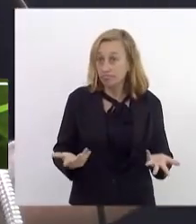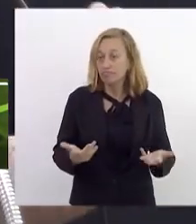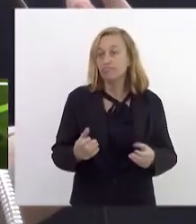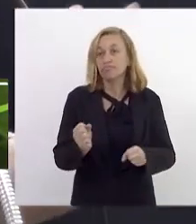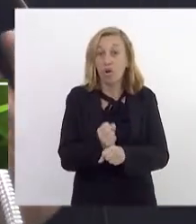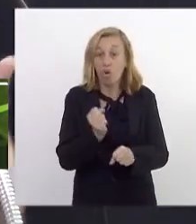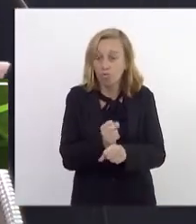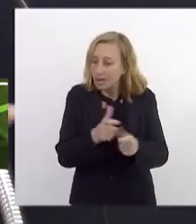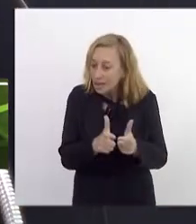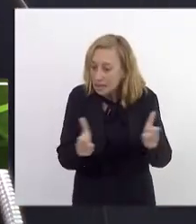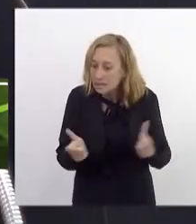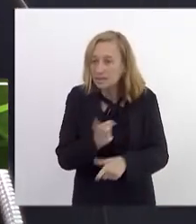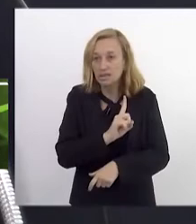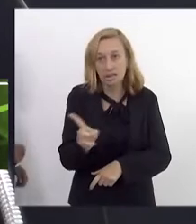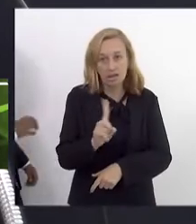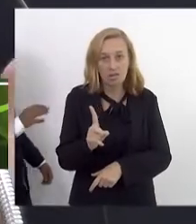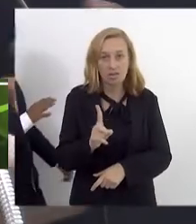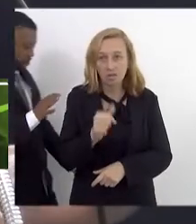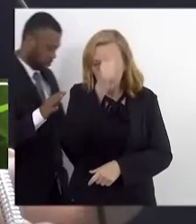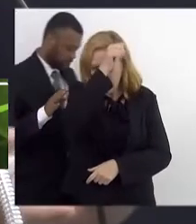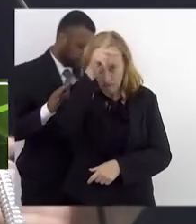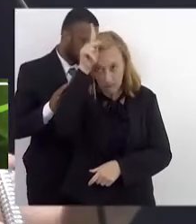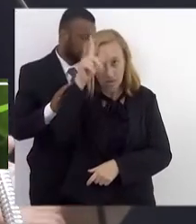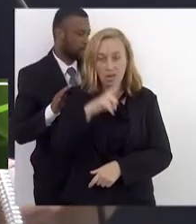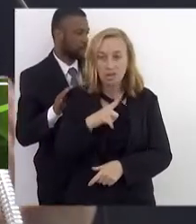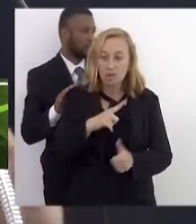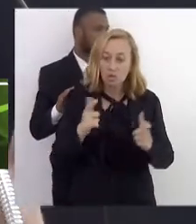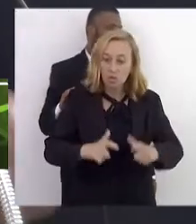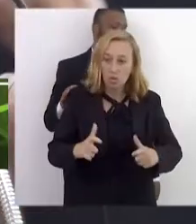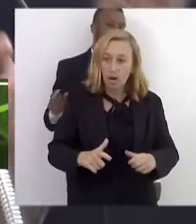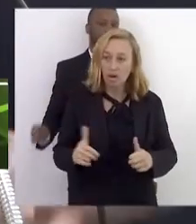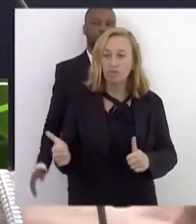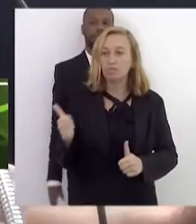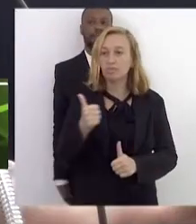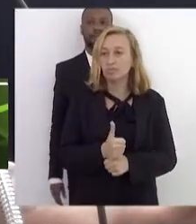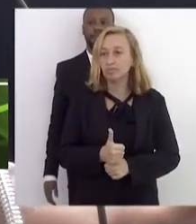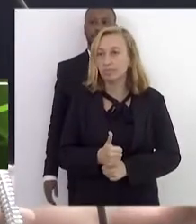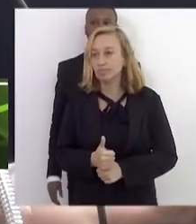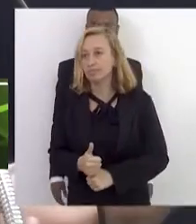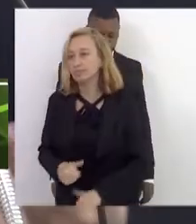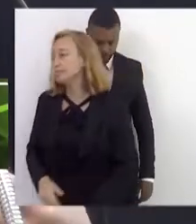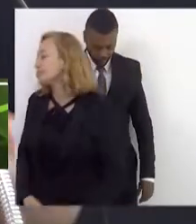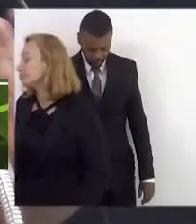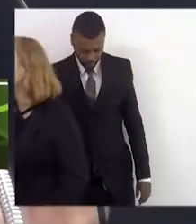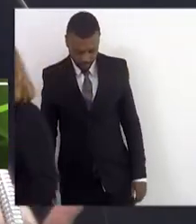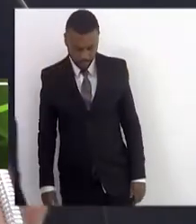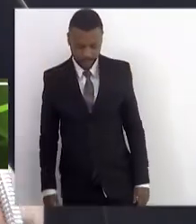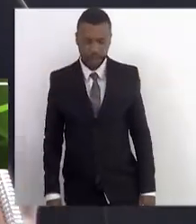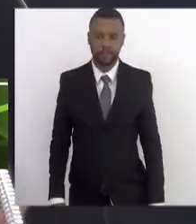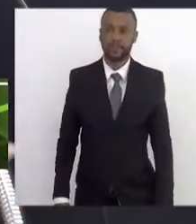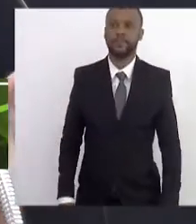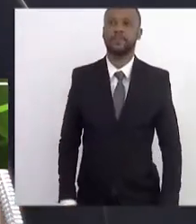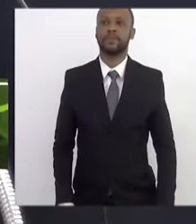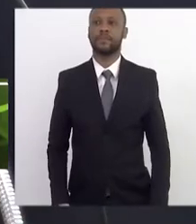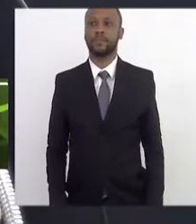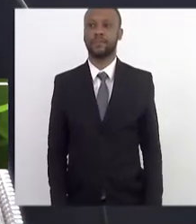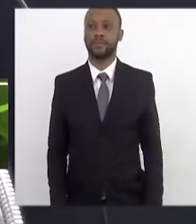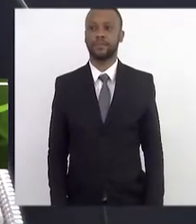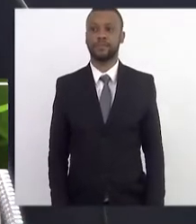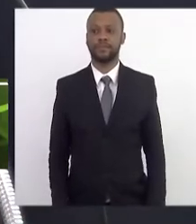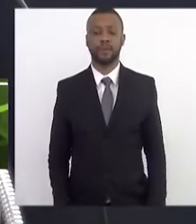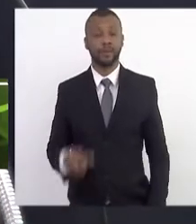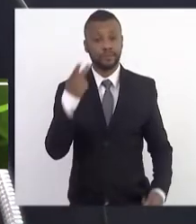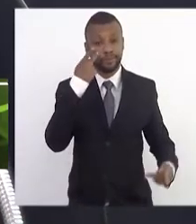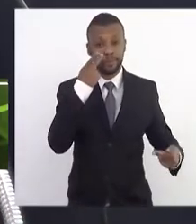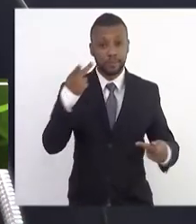obra. Então, às vezes, a prefeitura ela tem um local, mas é quando a gente vai fazer a visita técnica, isso já aconteceu muito, porque eu fui presencialmente